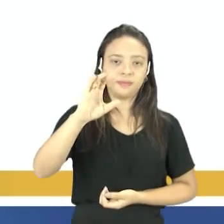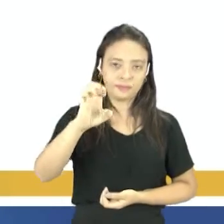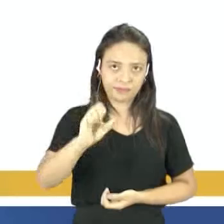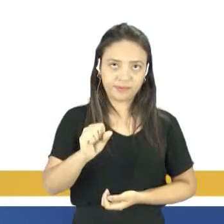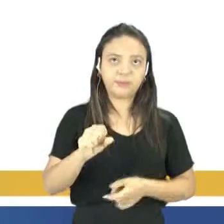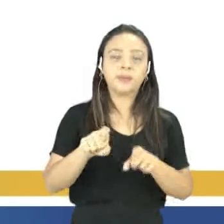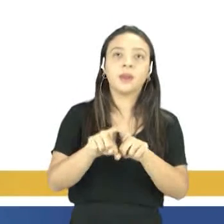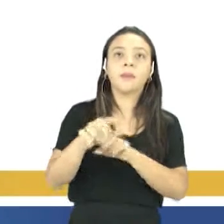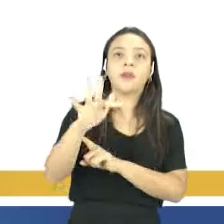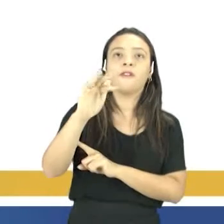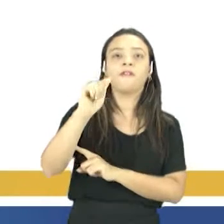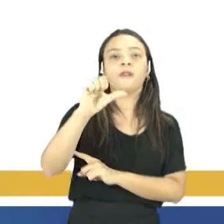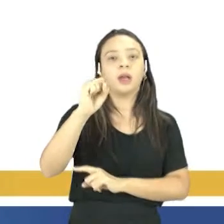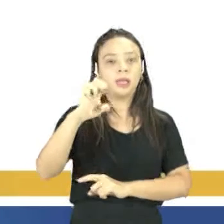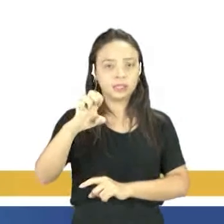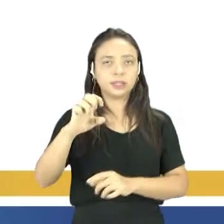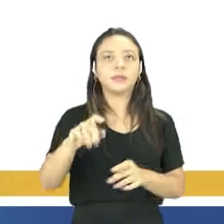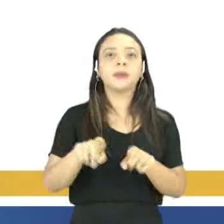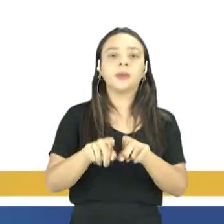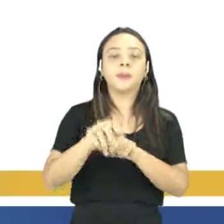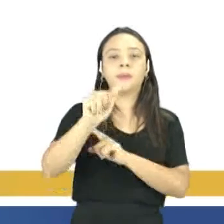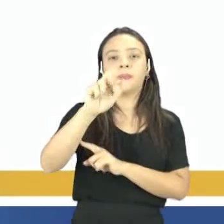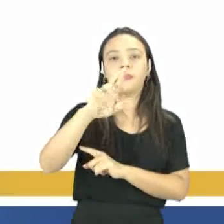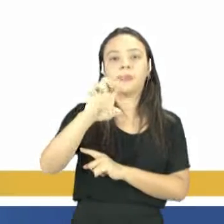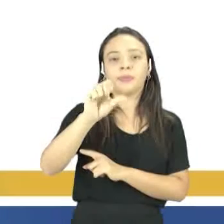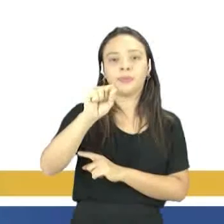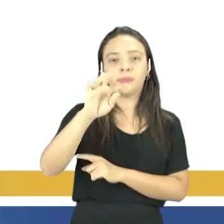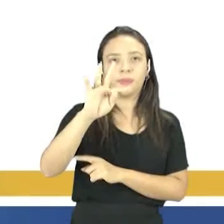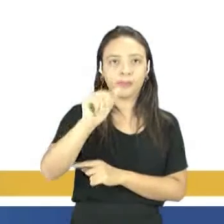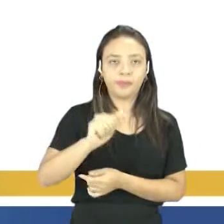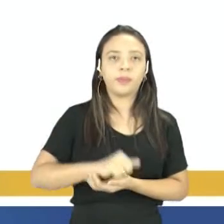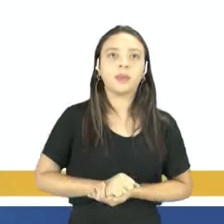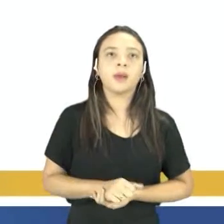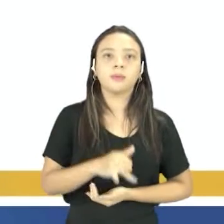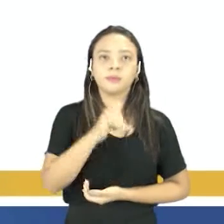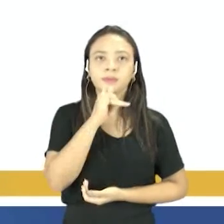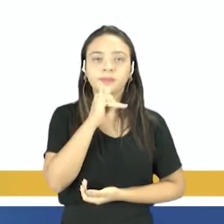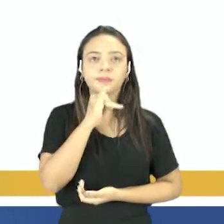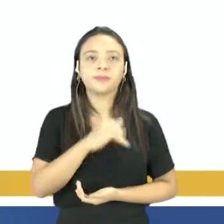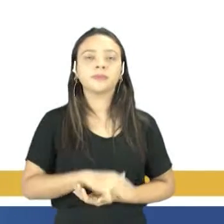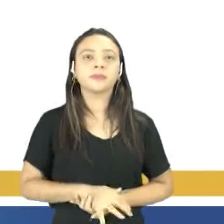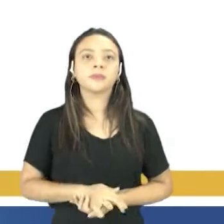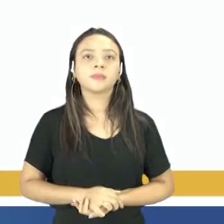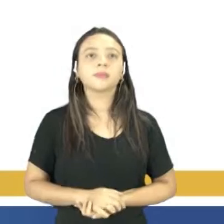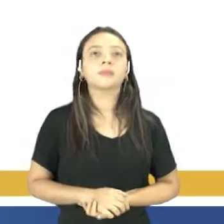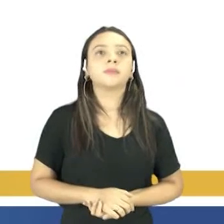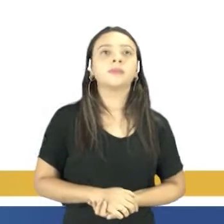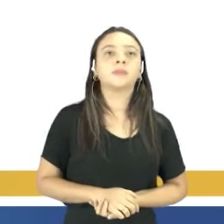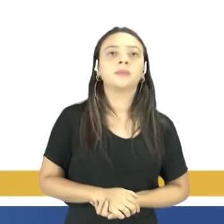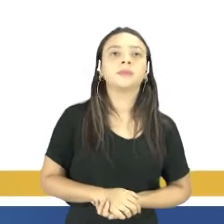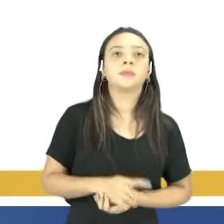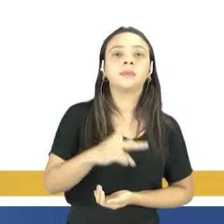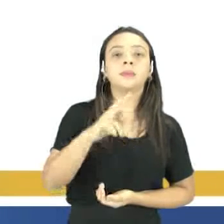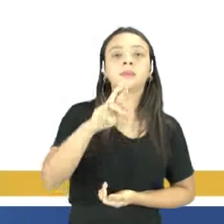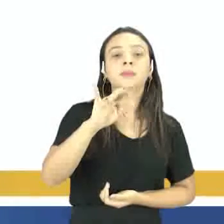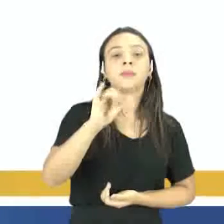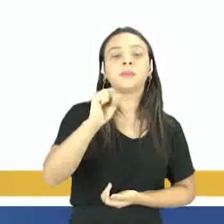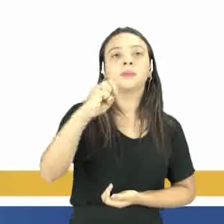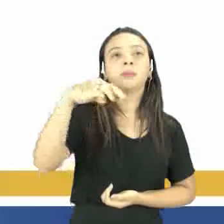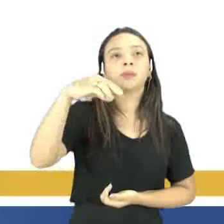F de face e o A de aresta. No prisma, que é essa figura aqui, quantos vértices nós temos?